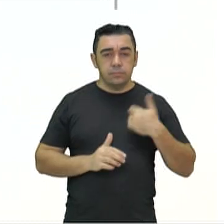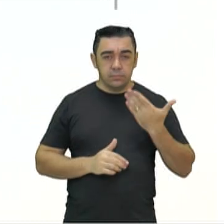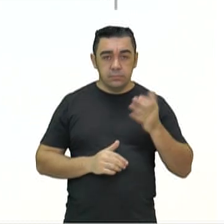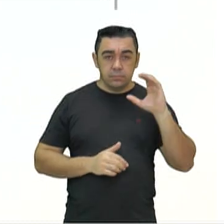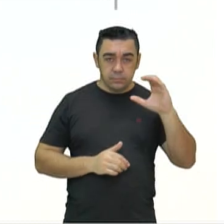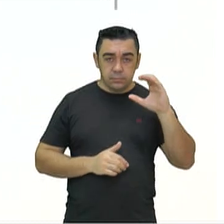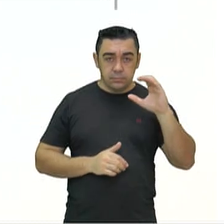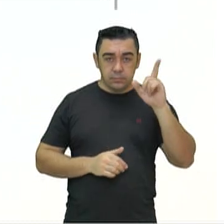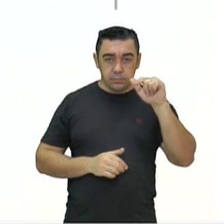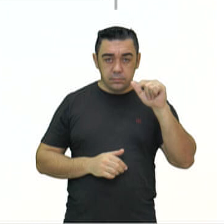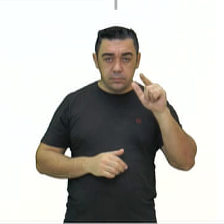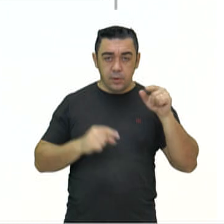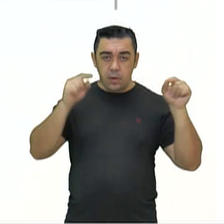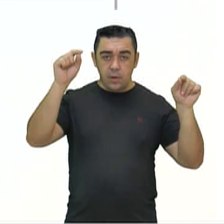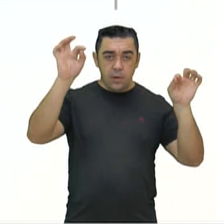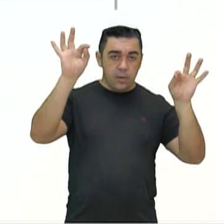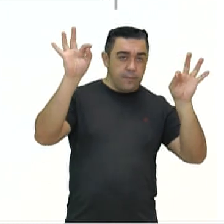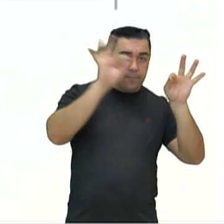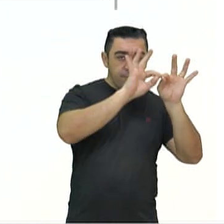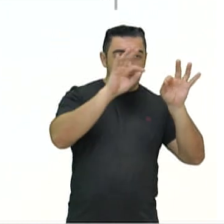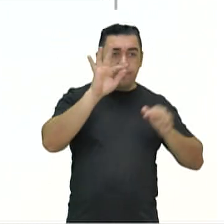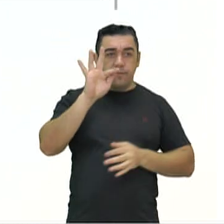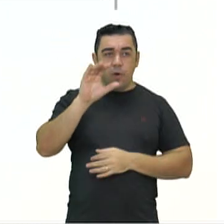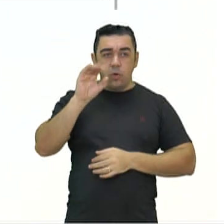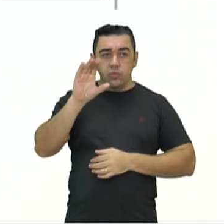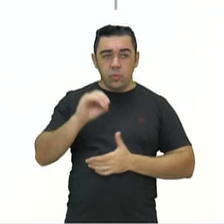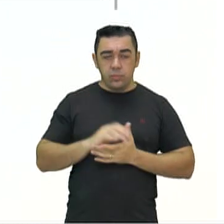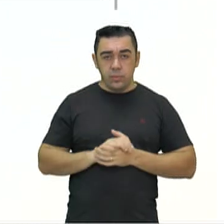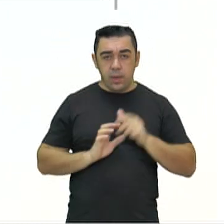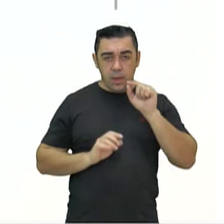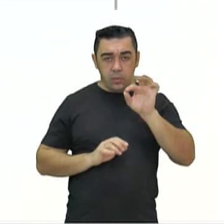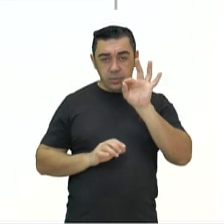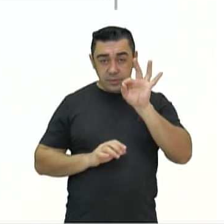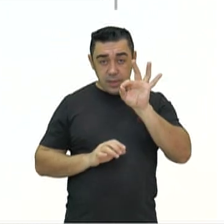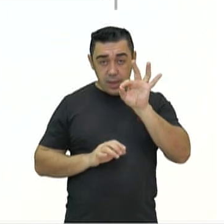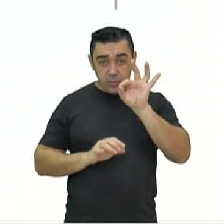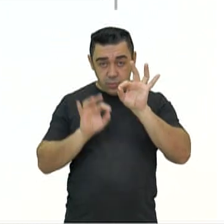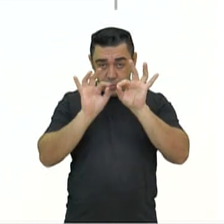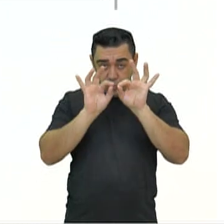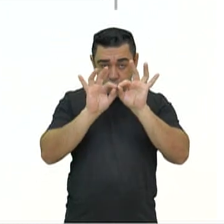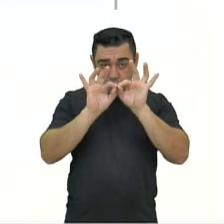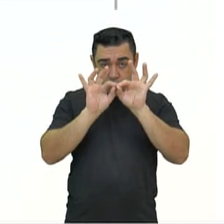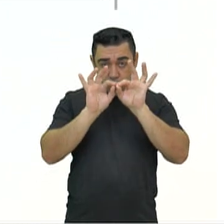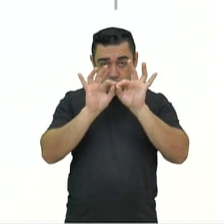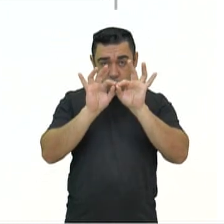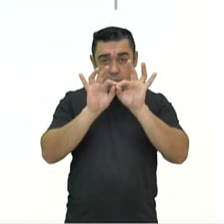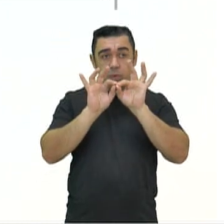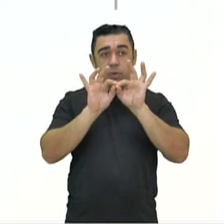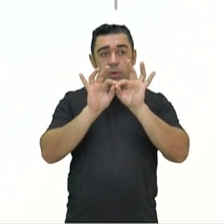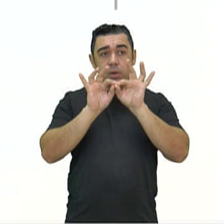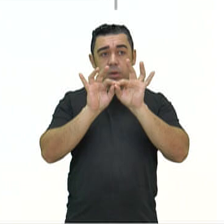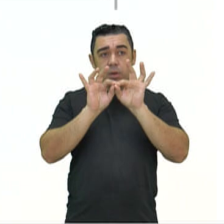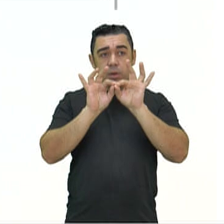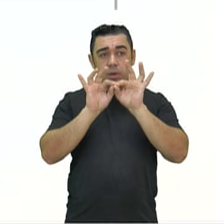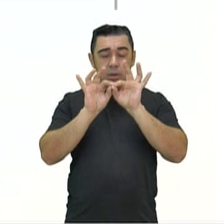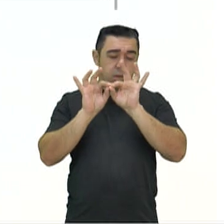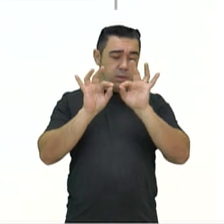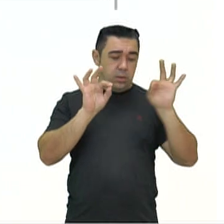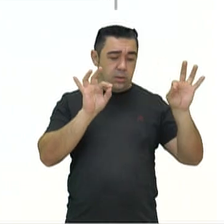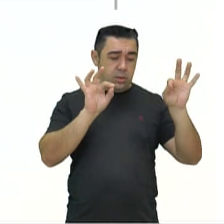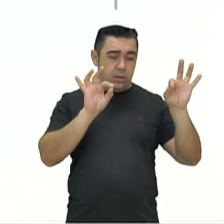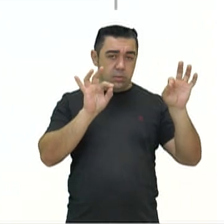distância focal, o C é mais tranquilo, é a distância do centro, da origem da elipse,